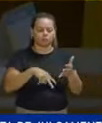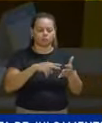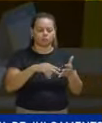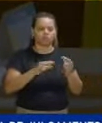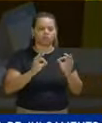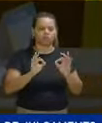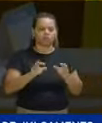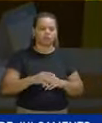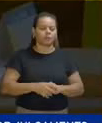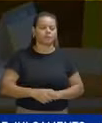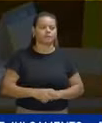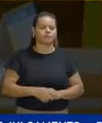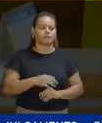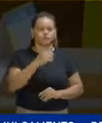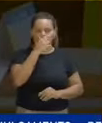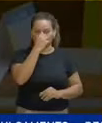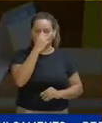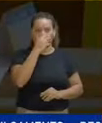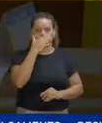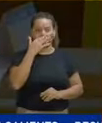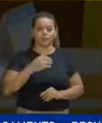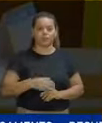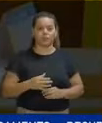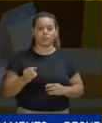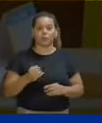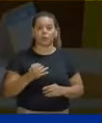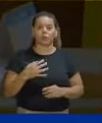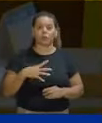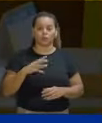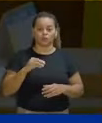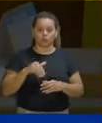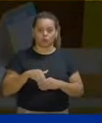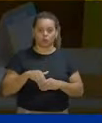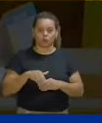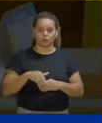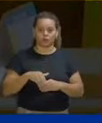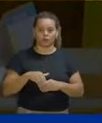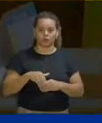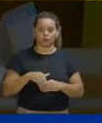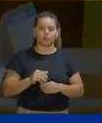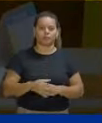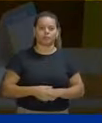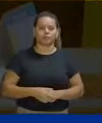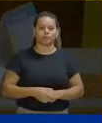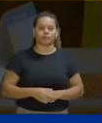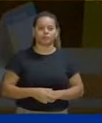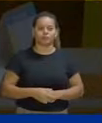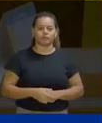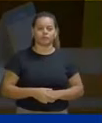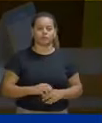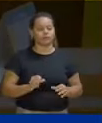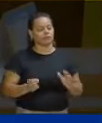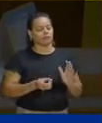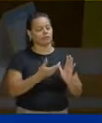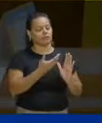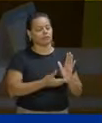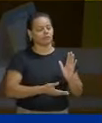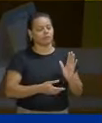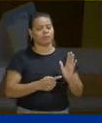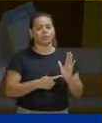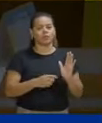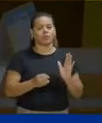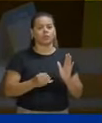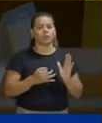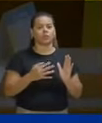que conste o seu voto, excelência? Votos proferidos? Sim, votos proferidos. Nos termos dos votos Por favor.